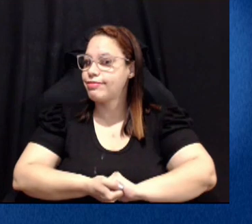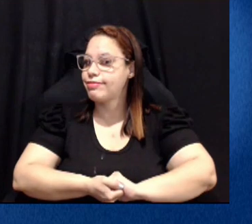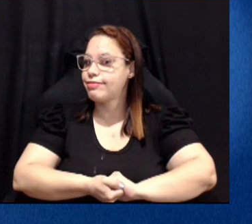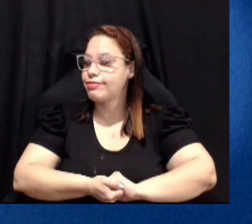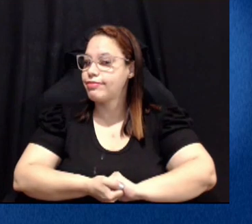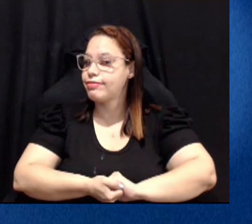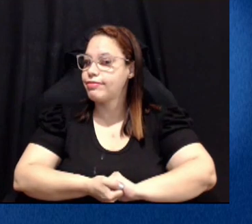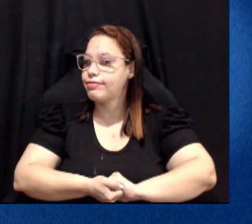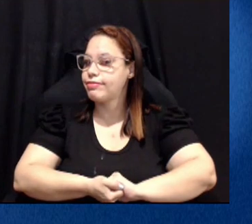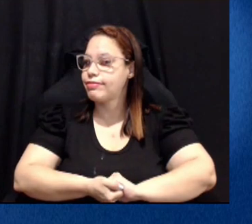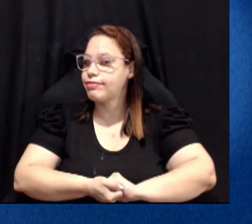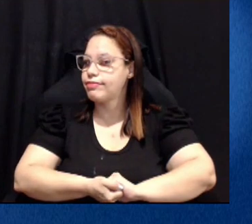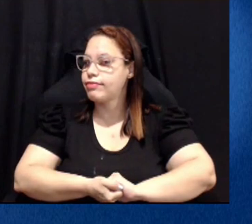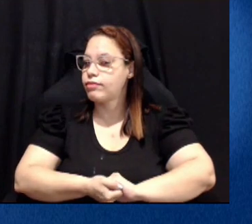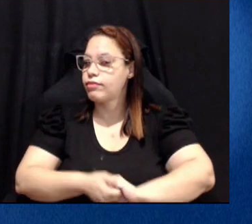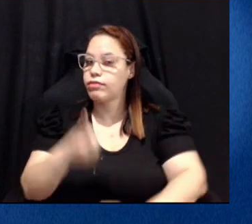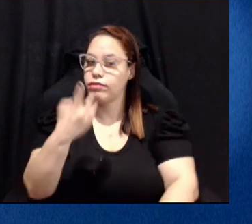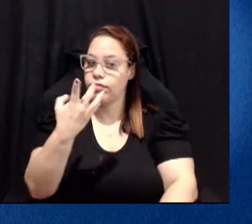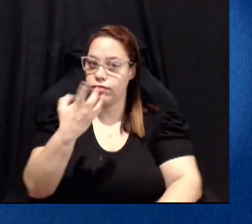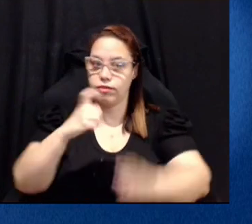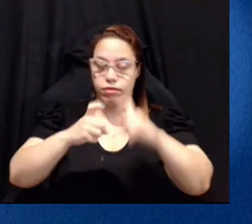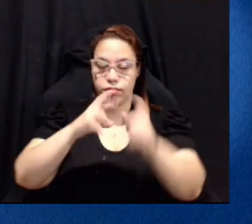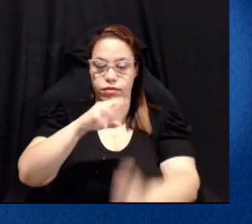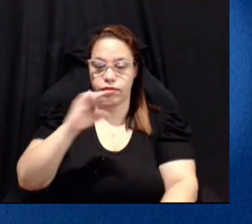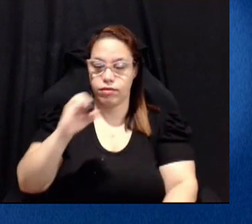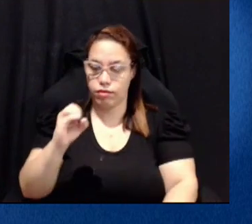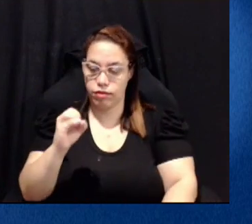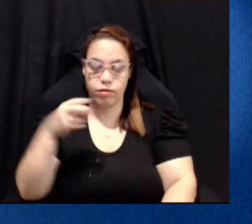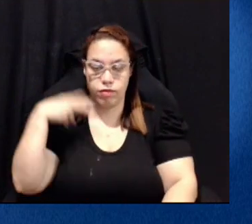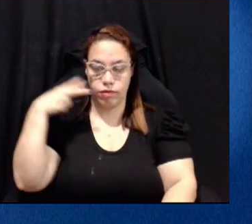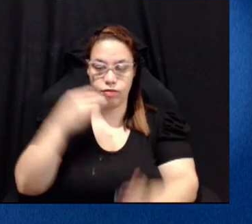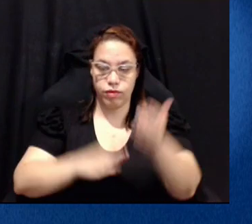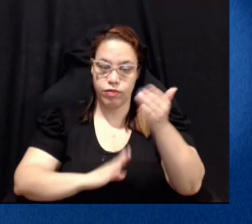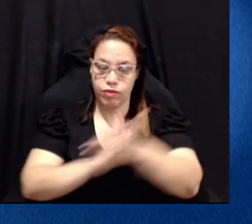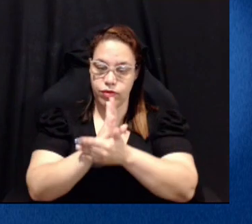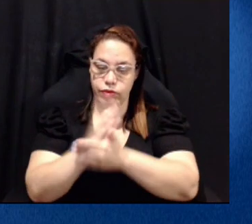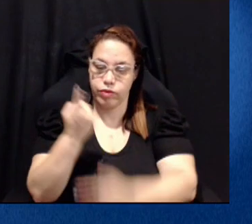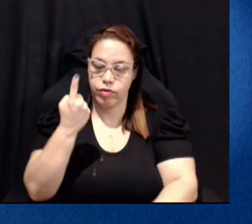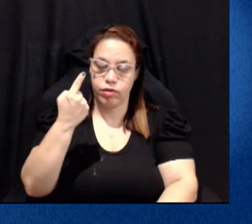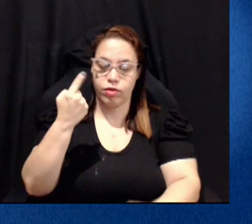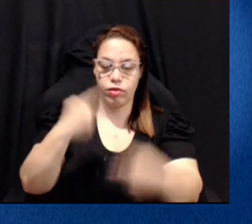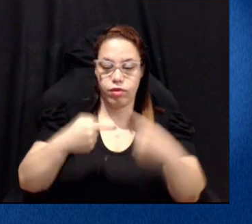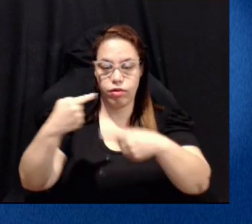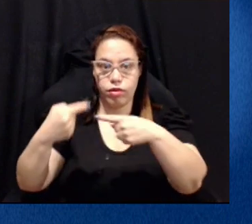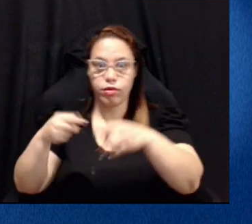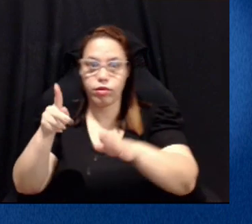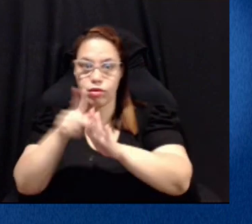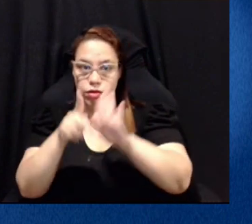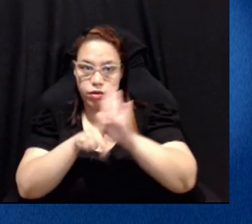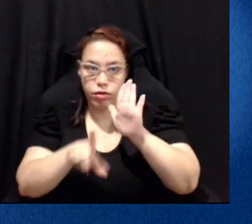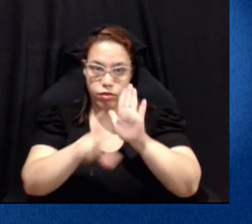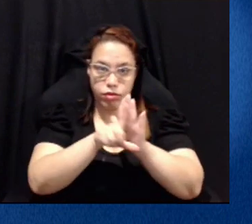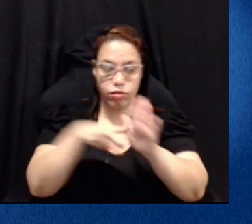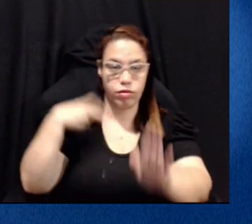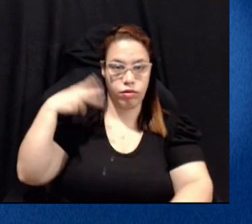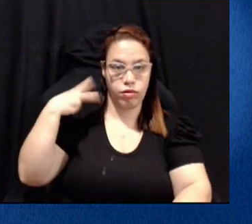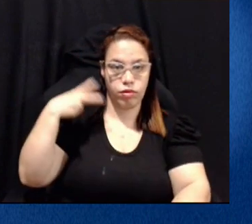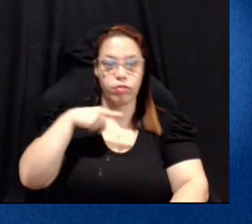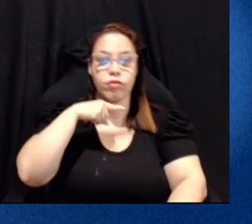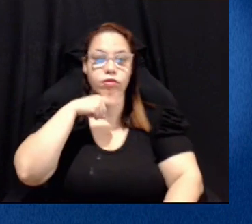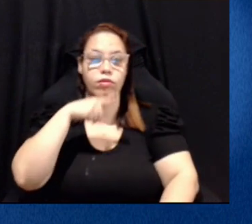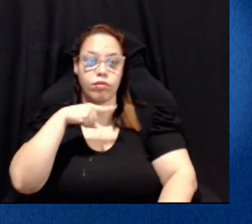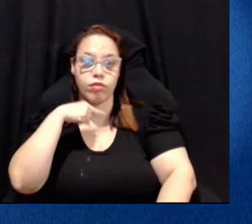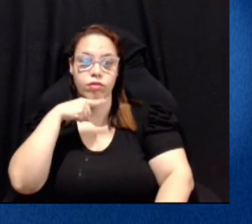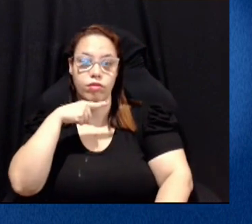Na 14ª reunião ordinária, vereadores aprovam em primeira análise projeto de lei do vereador Eduardo Magoga, que